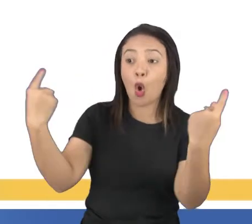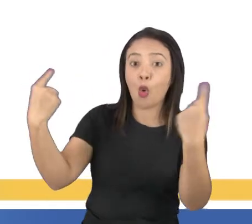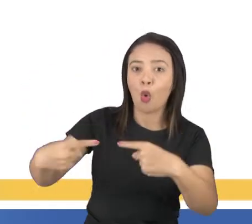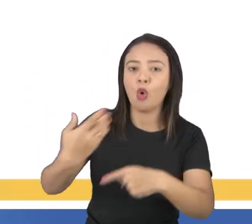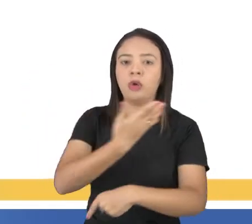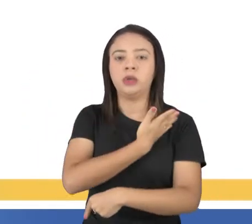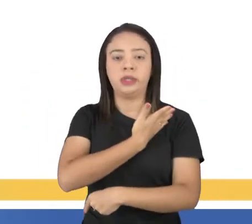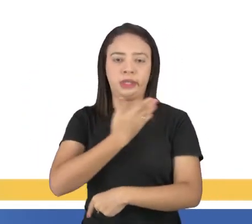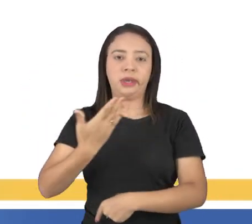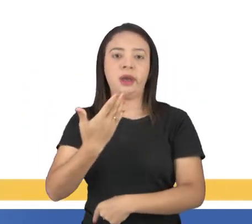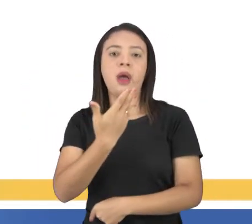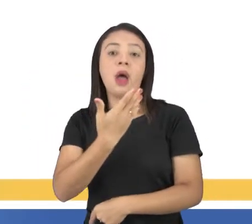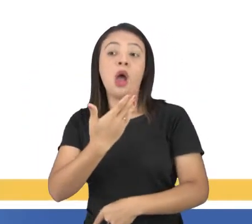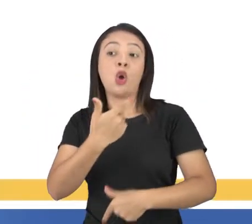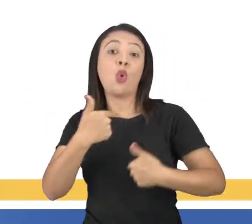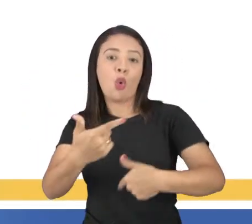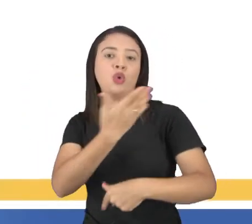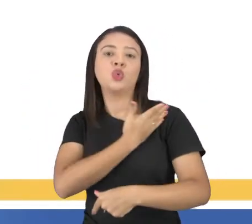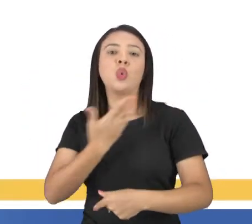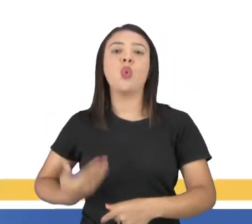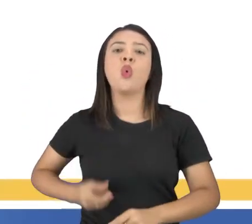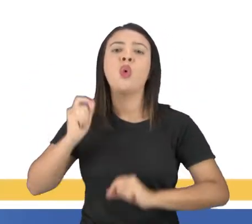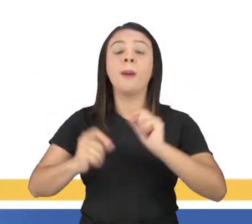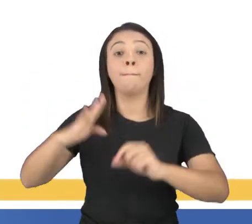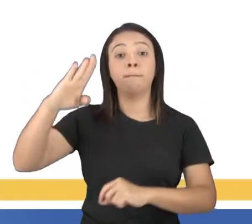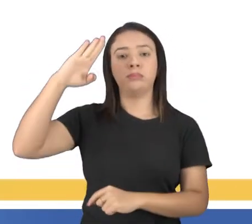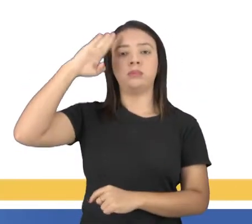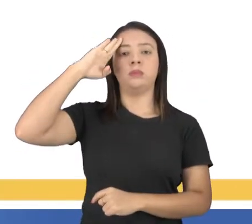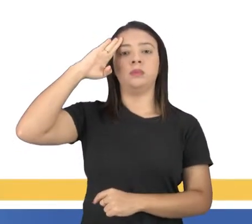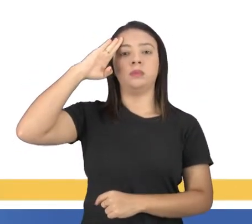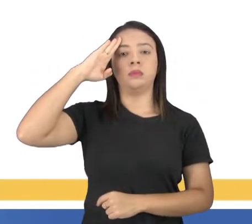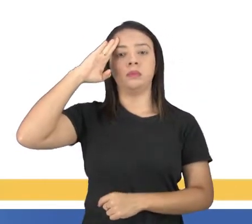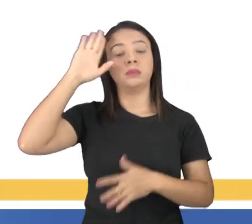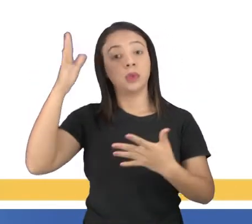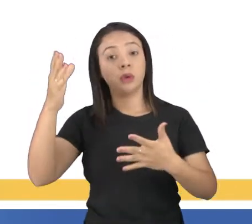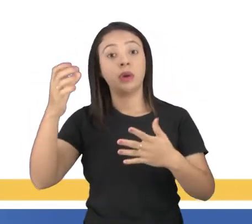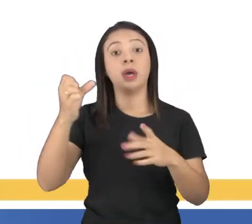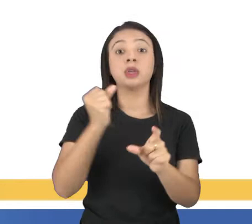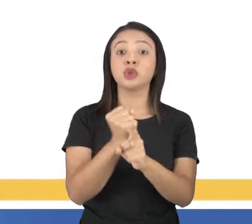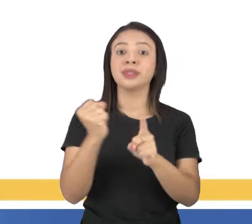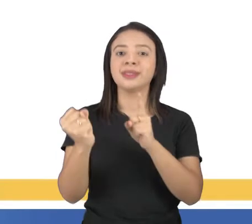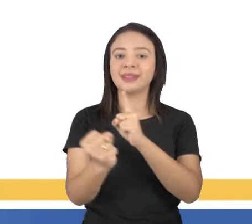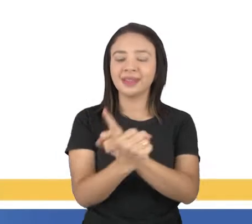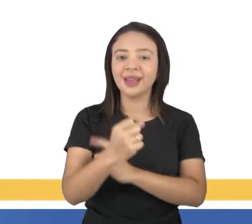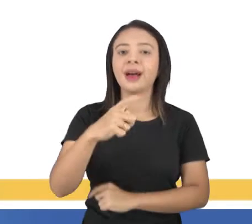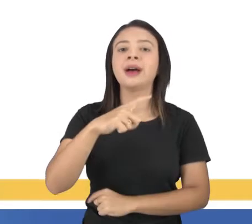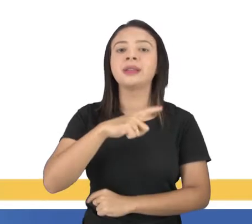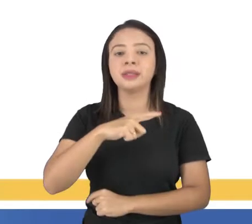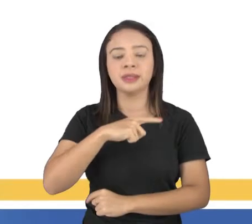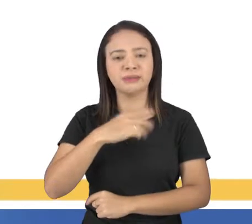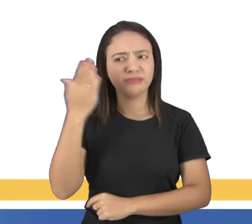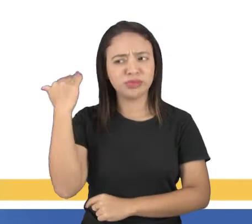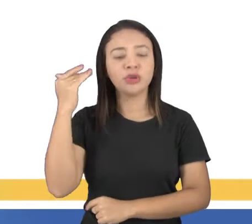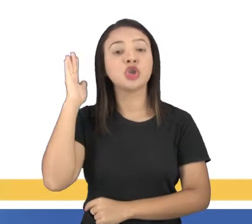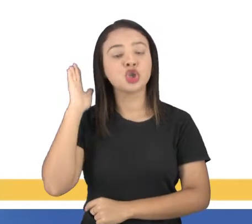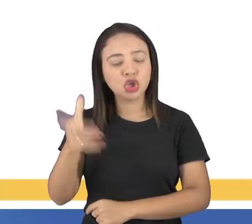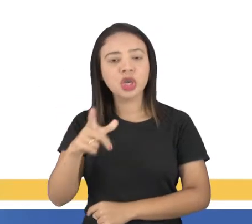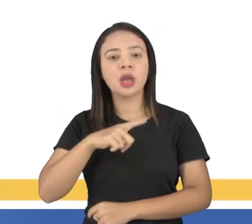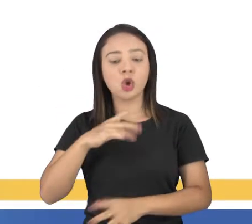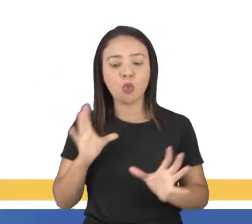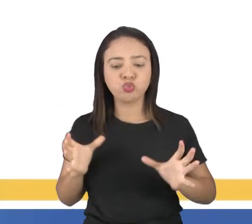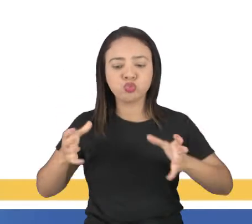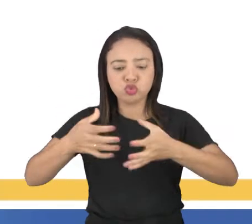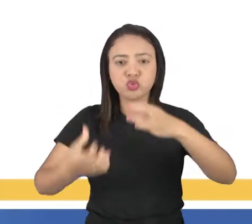não surgiram aí, certo? Desde que a sociedade se entende como sociedade, que os grupos se organizam como sociedade,